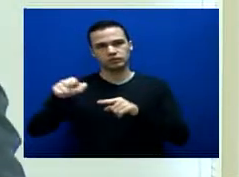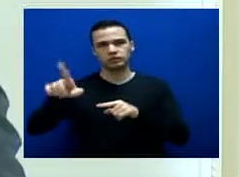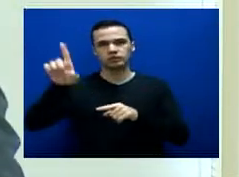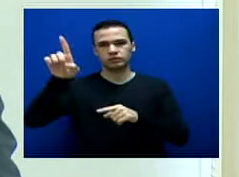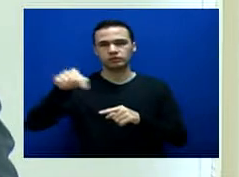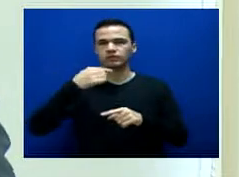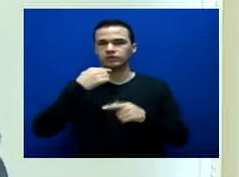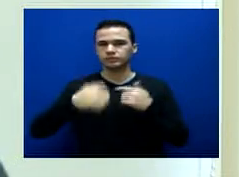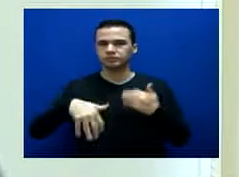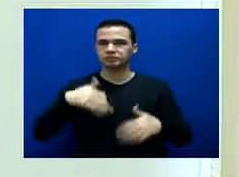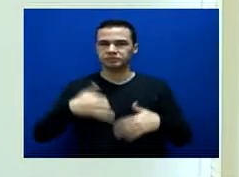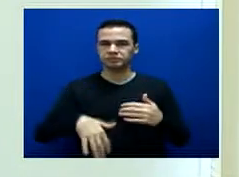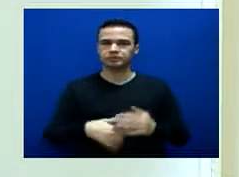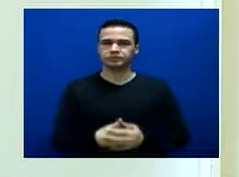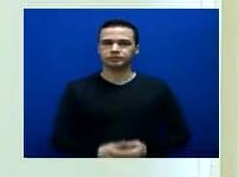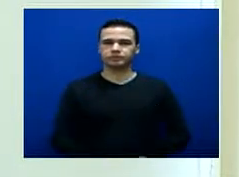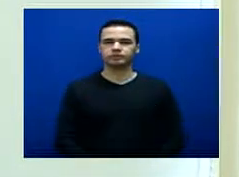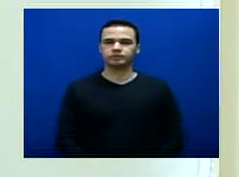voz de Deus.